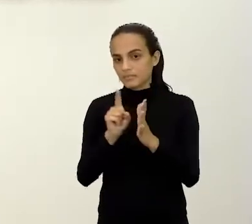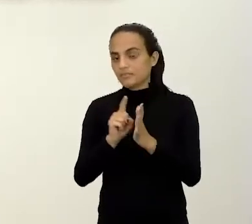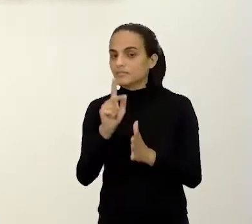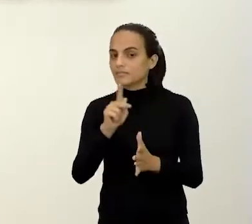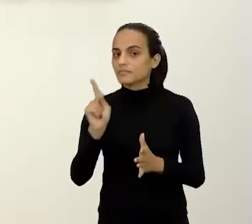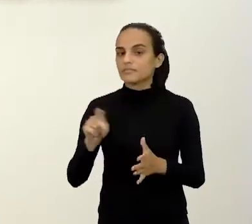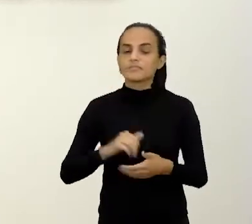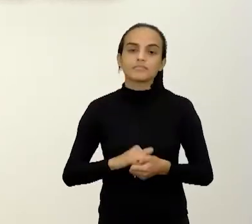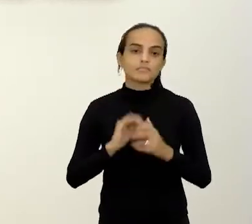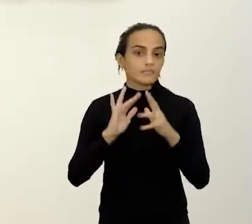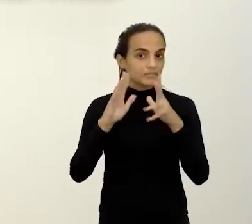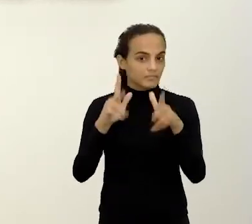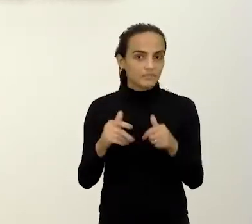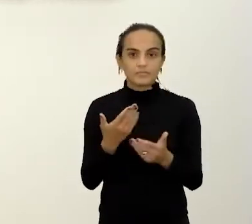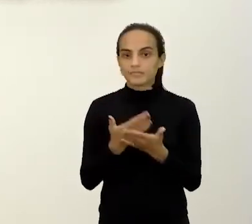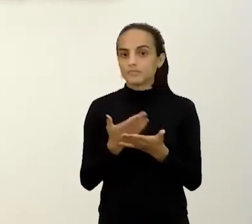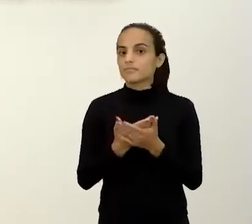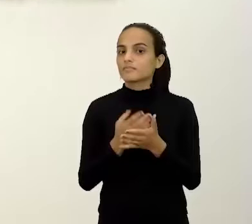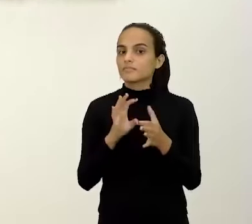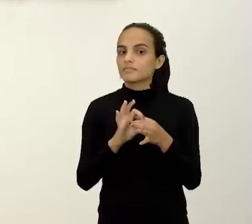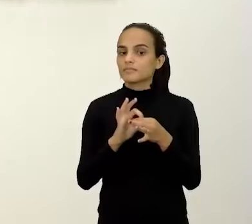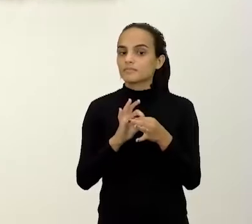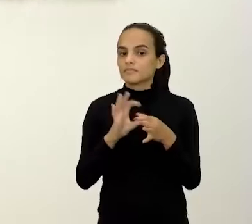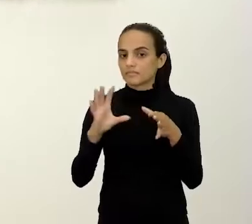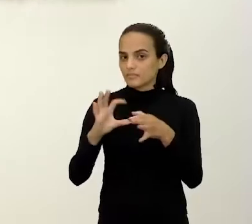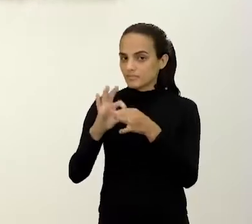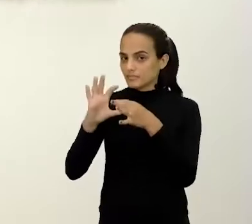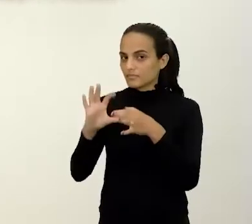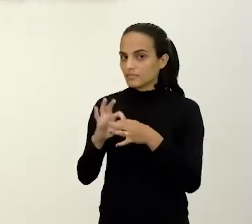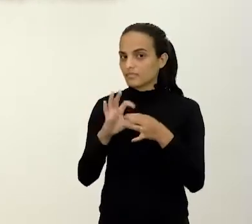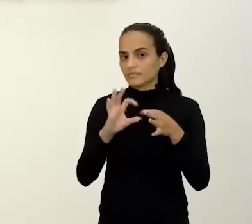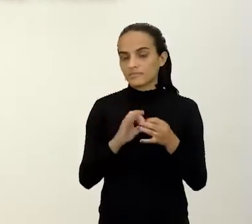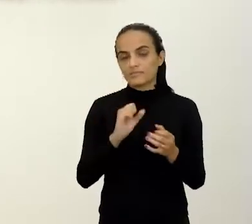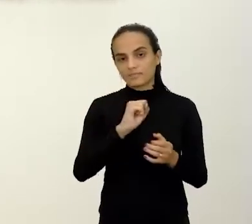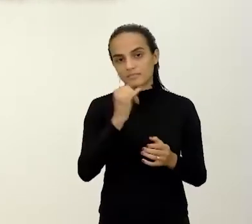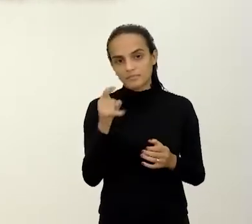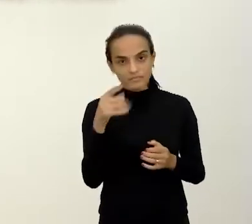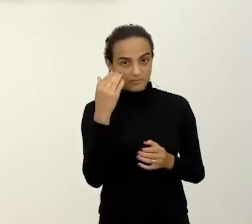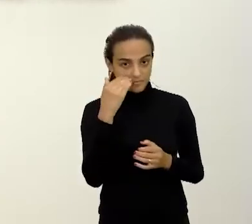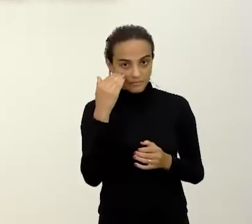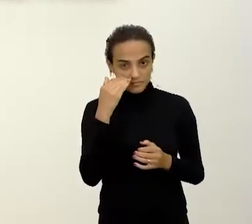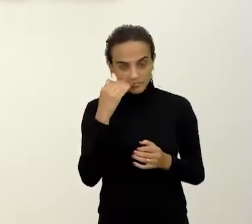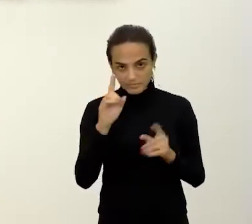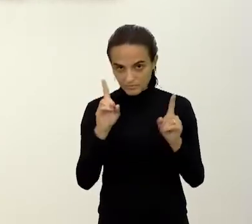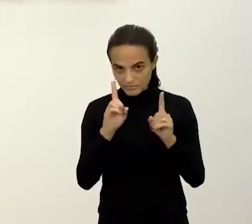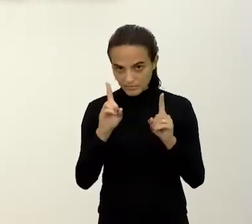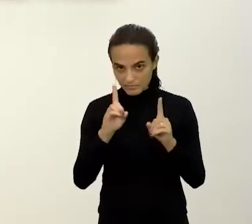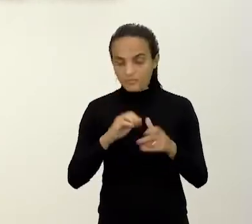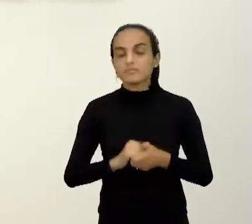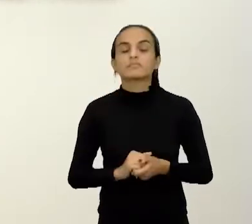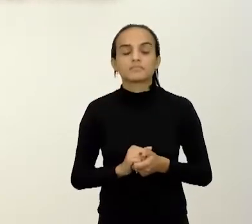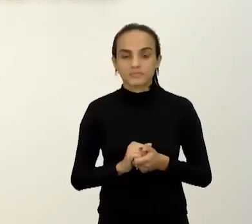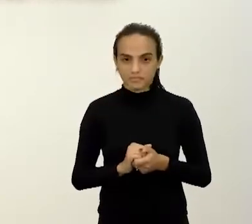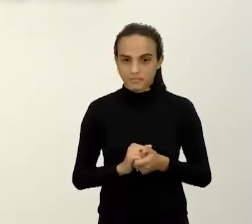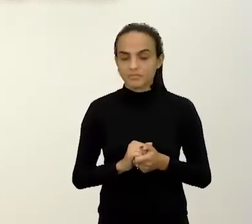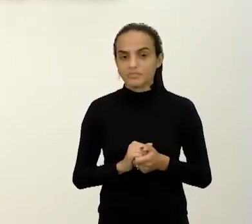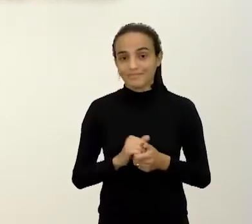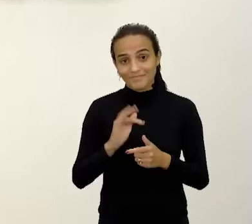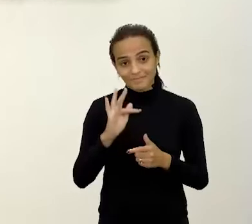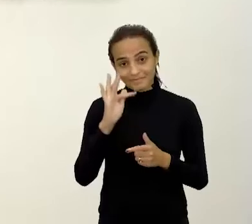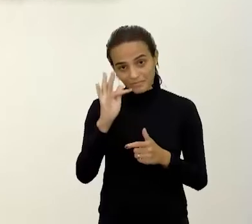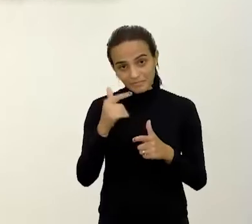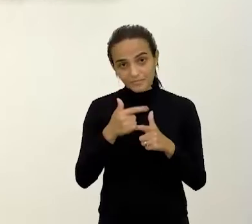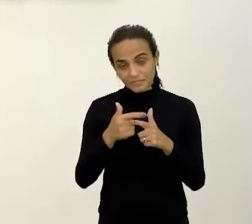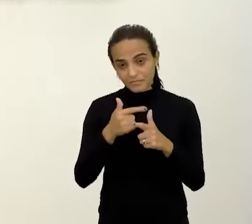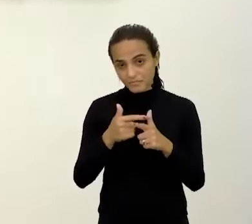todas as aulas agora desse semestre vão estar interligadas. Então, se você não entendeu um ponto da aula, você vai ter problemas para